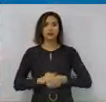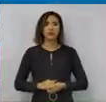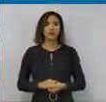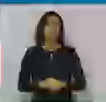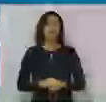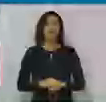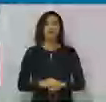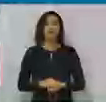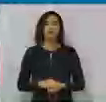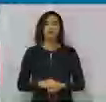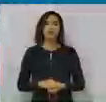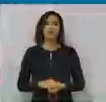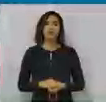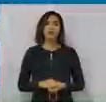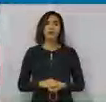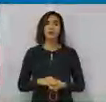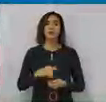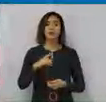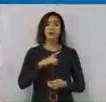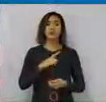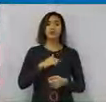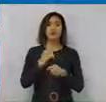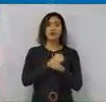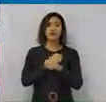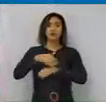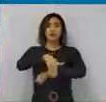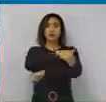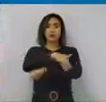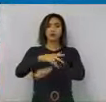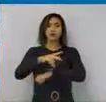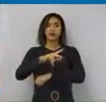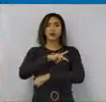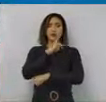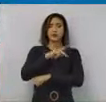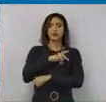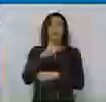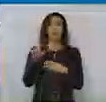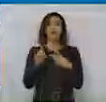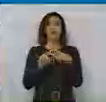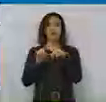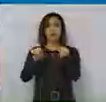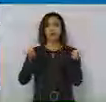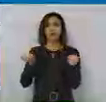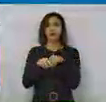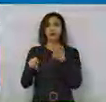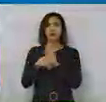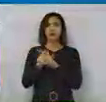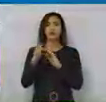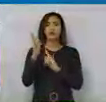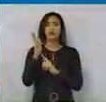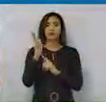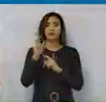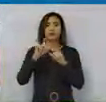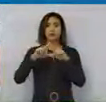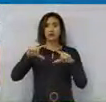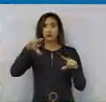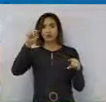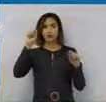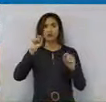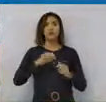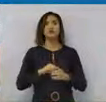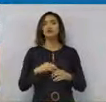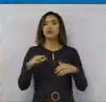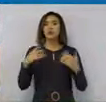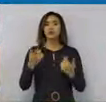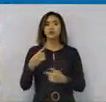Também aqui ocorrerão obras em vias públicas, né, sistema viário e terrenos da Cosampa, não atingindo áreas privadas. Dessa forma,